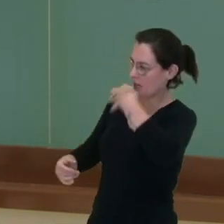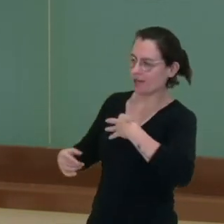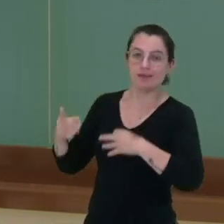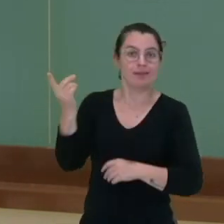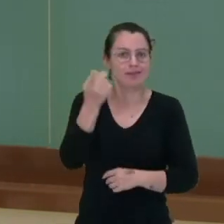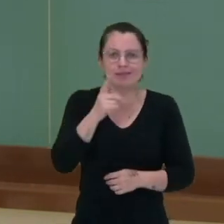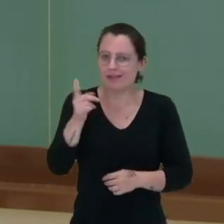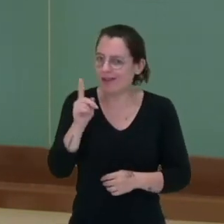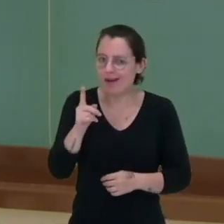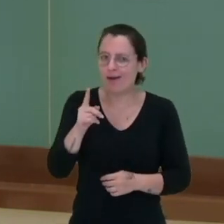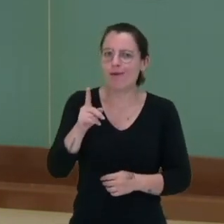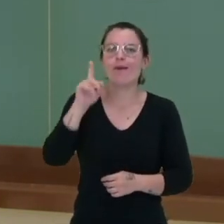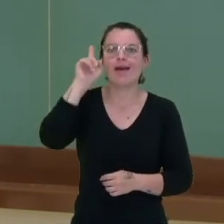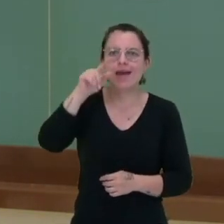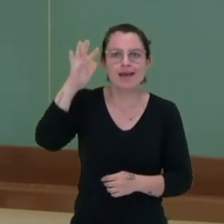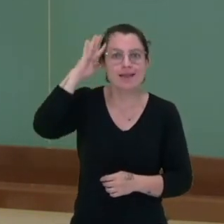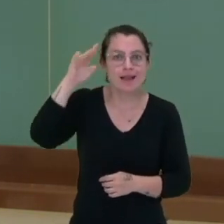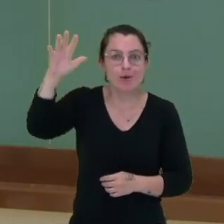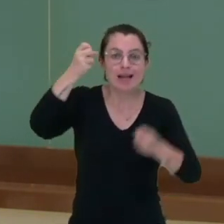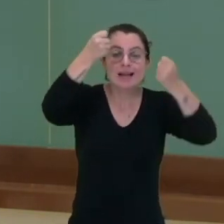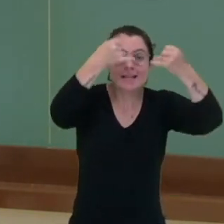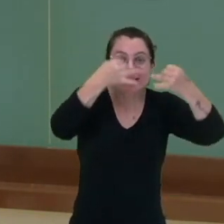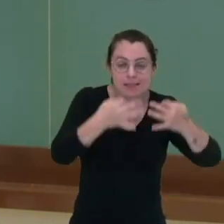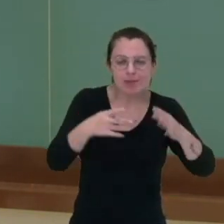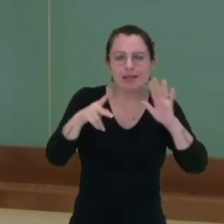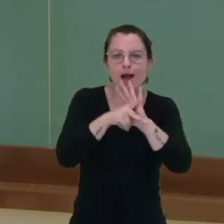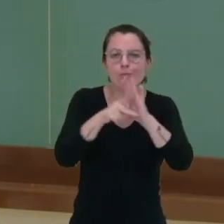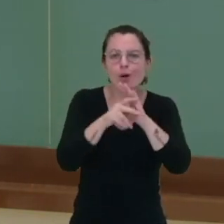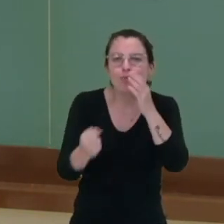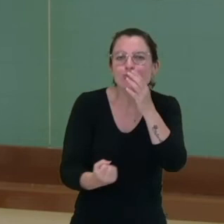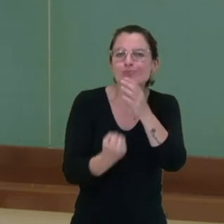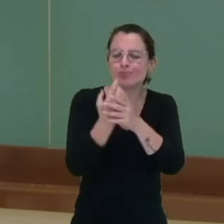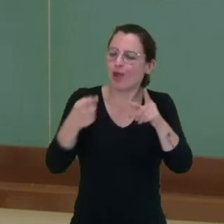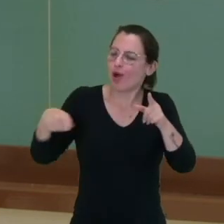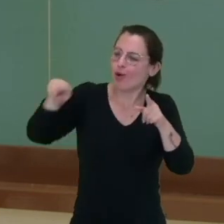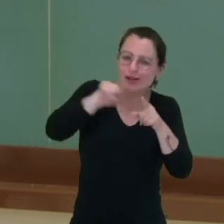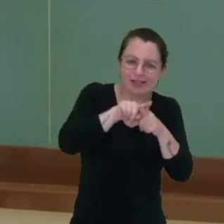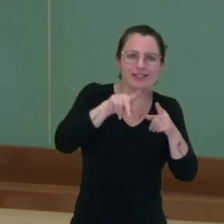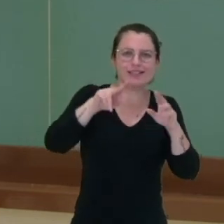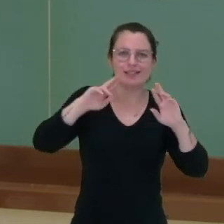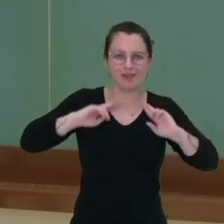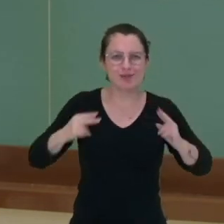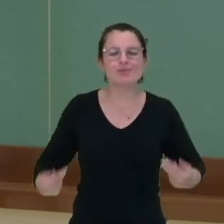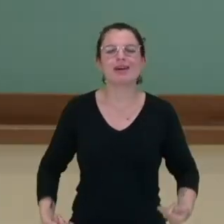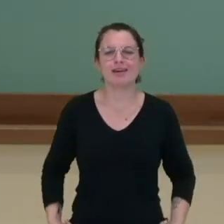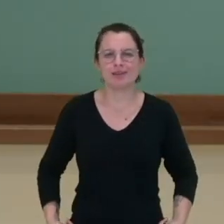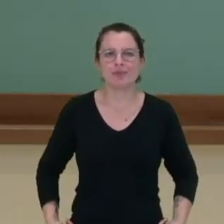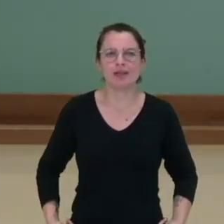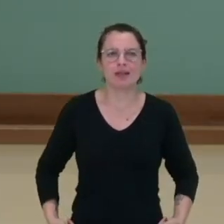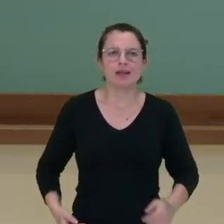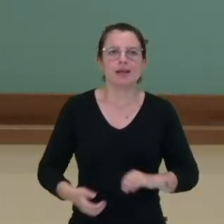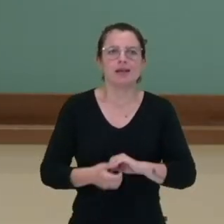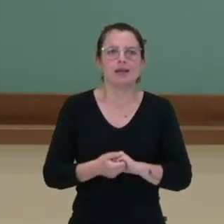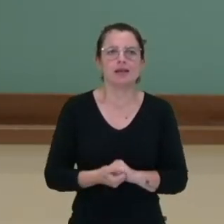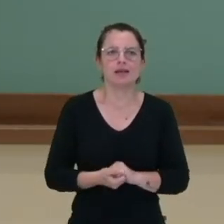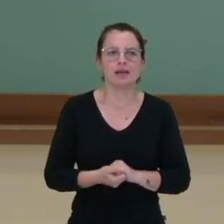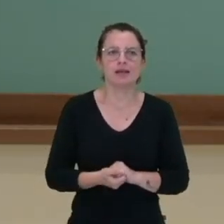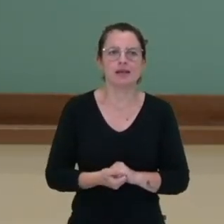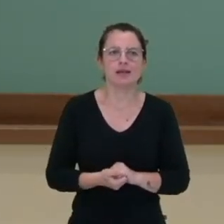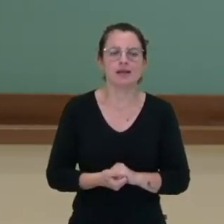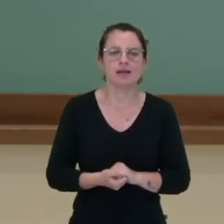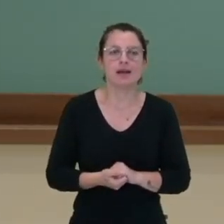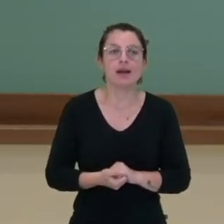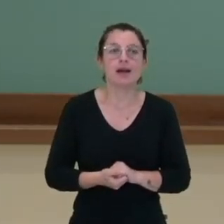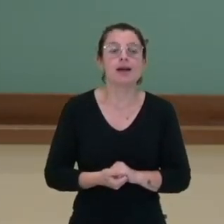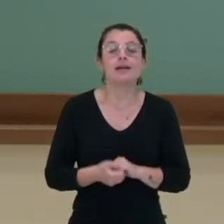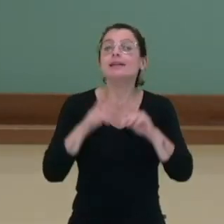que explicam a origem do ser humano, né? E aqui as teorias científicas, né? A mais conhecida dela, de Charles Darwin,